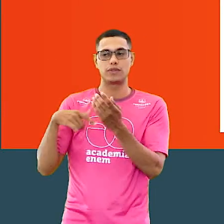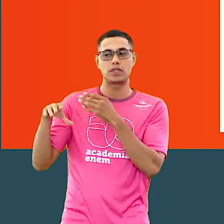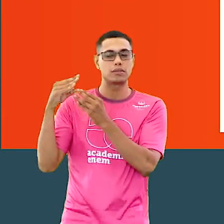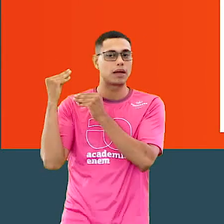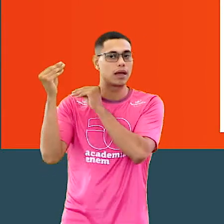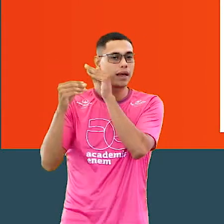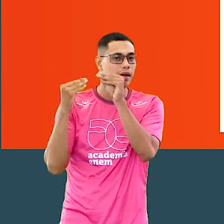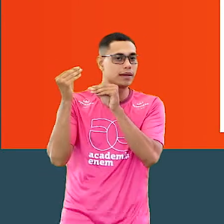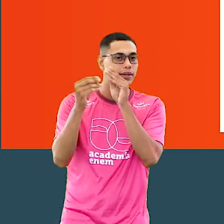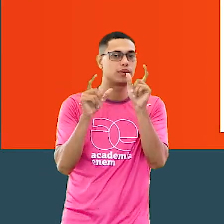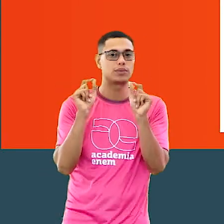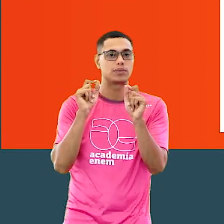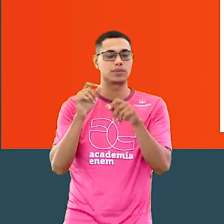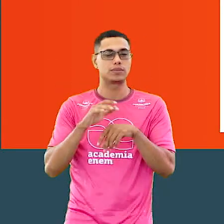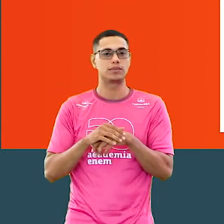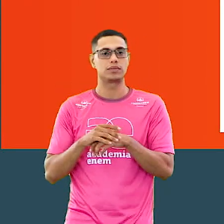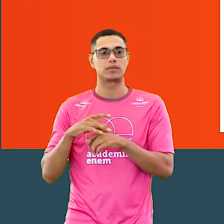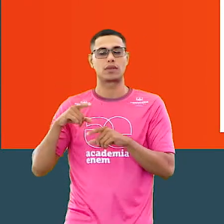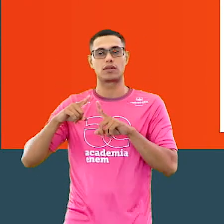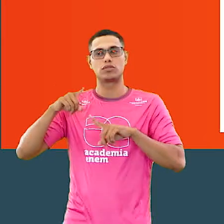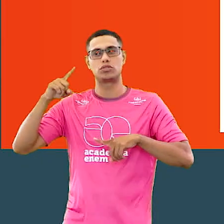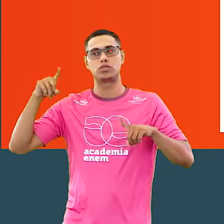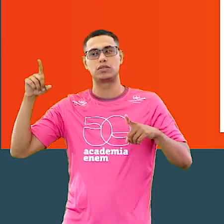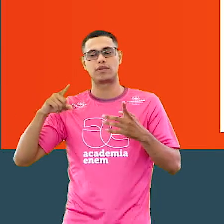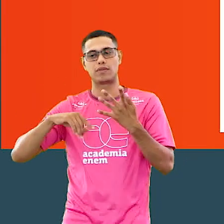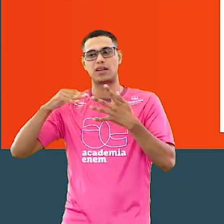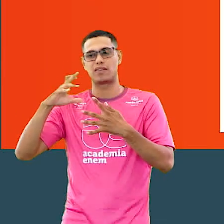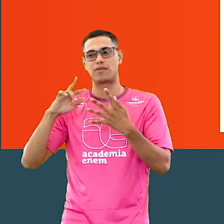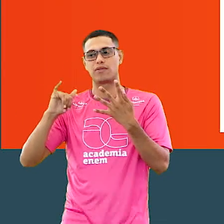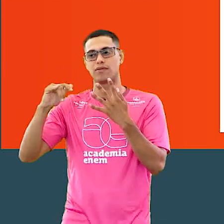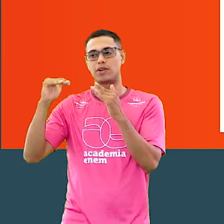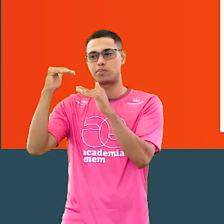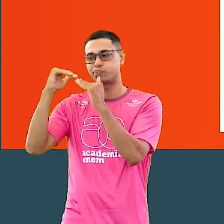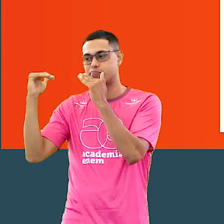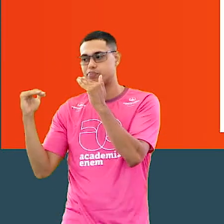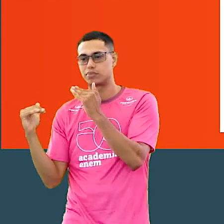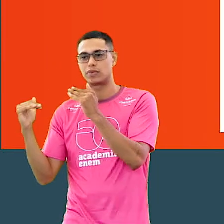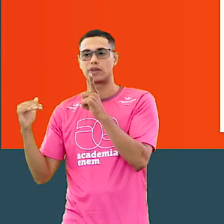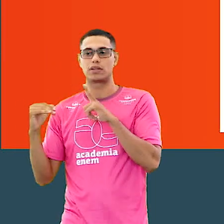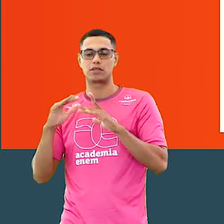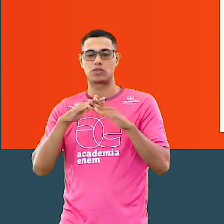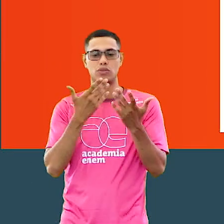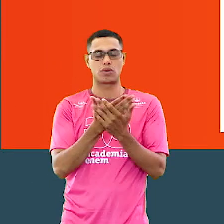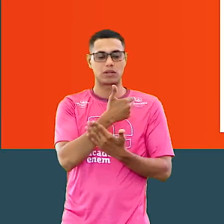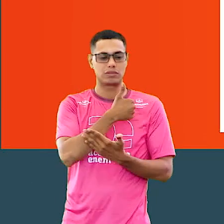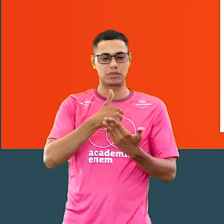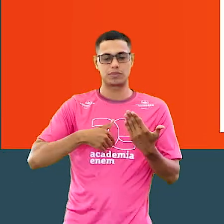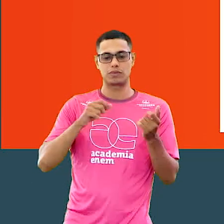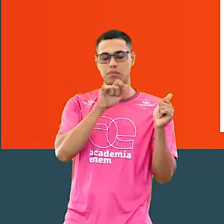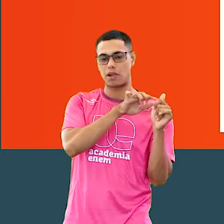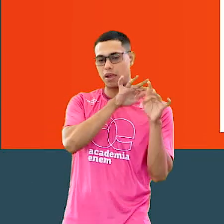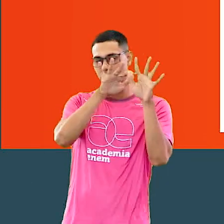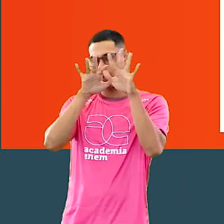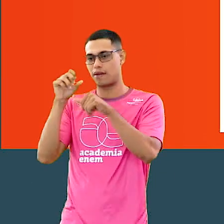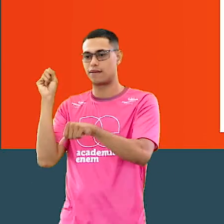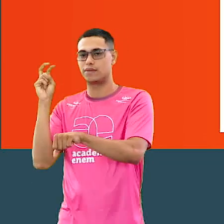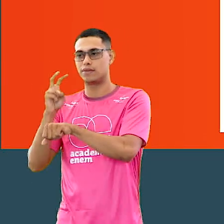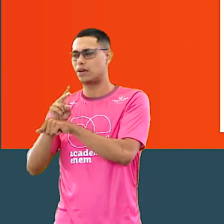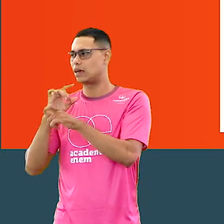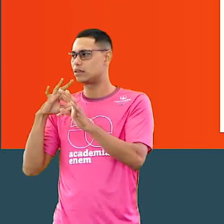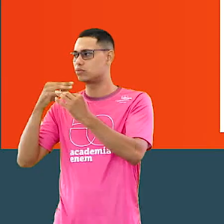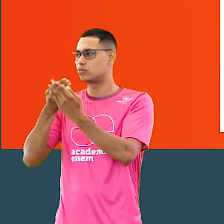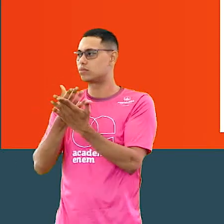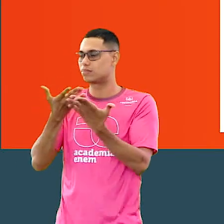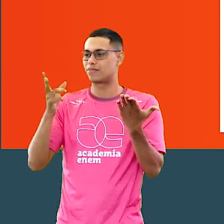aí. O nível das universidades vai cair muito, esses meninos de escola pública, com essas vagas todas,